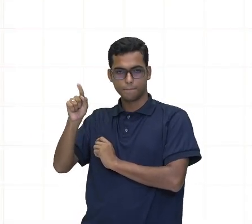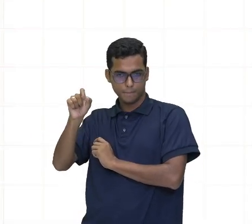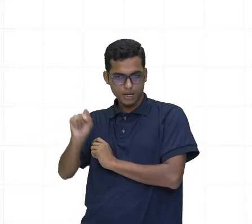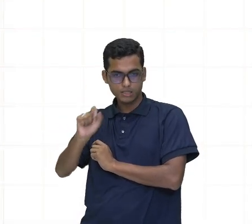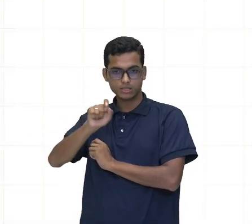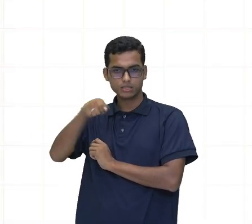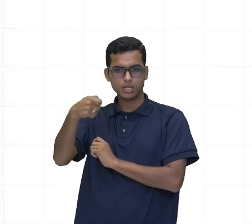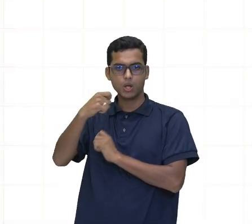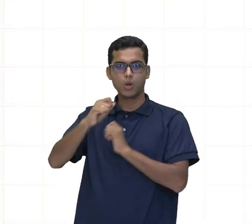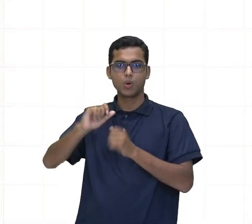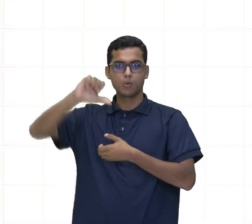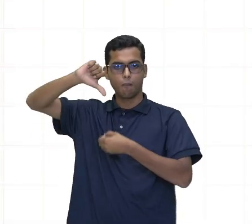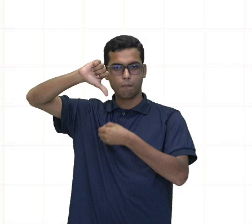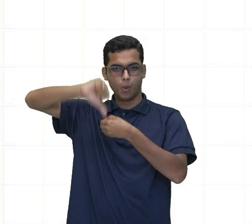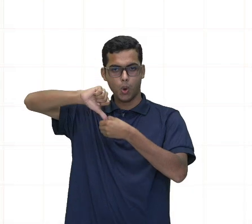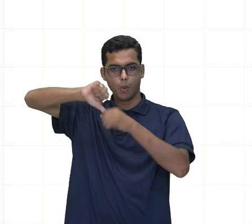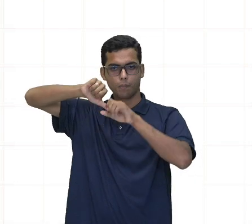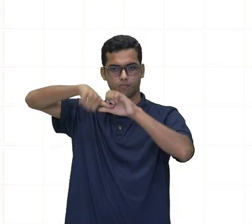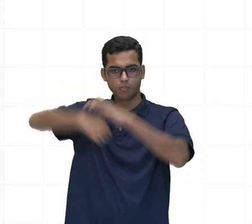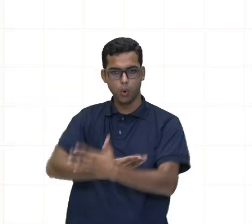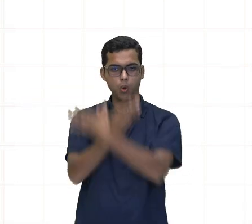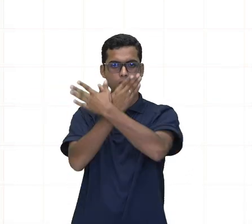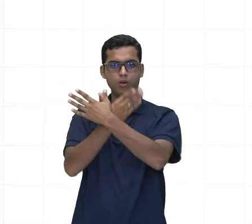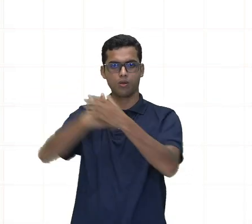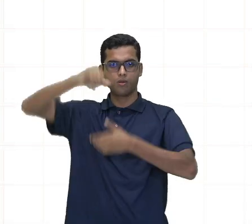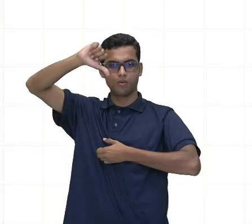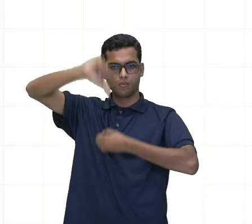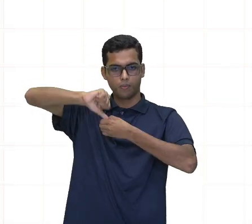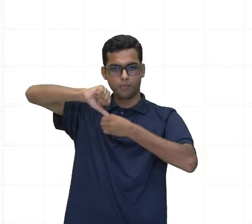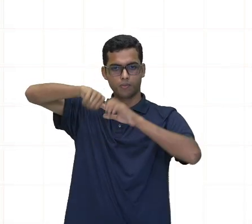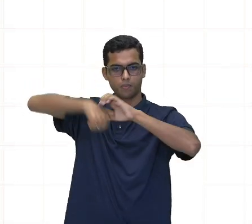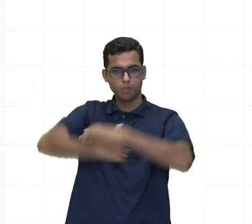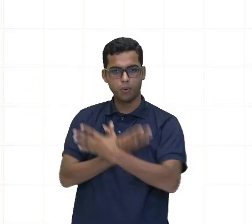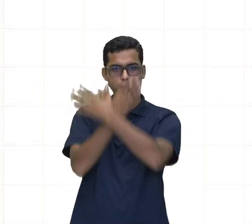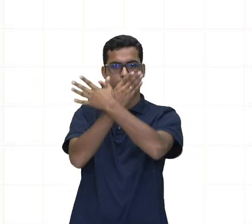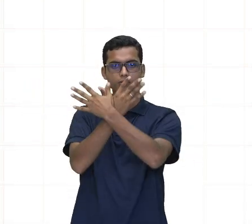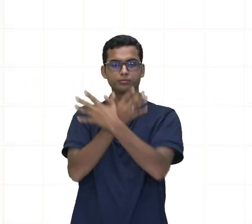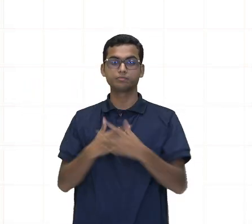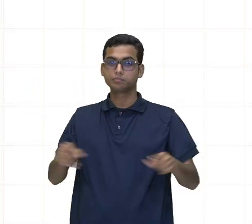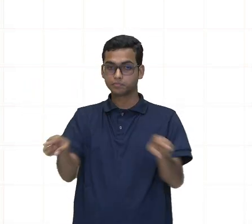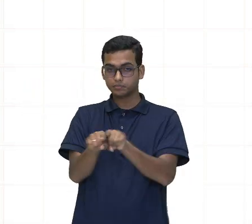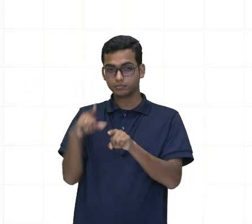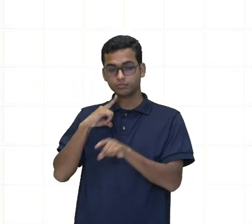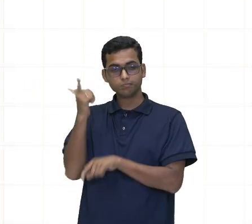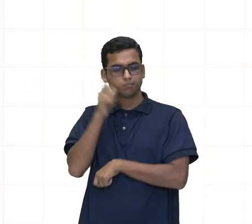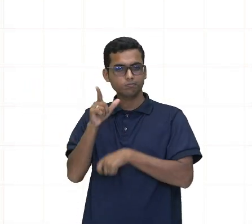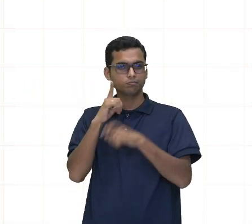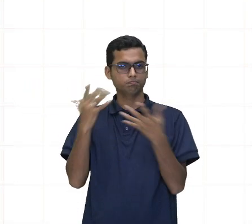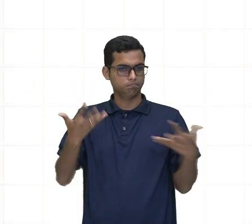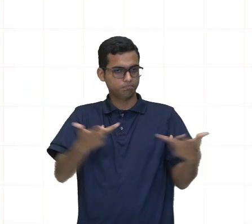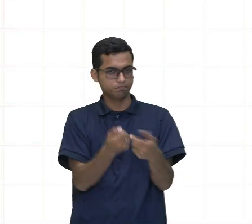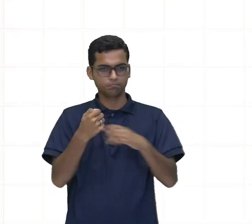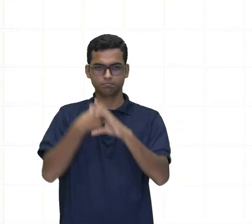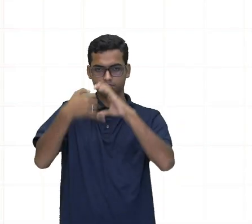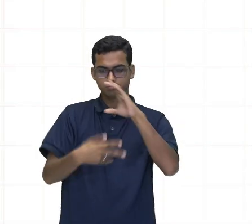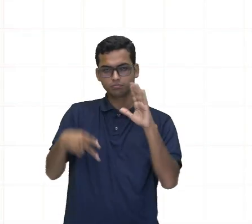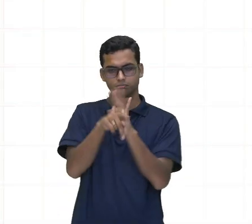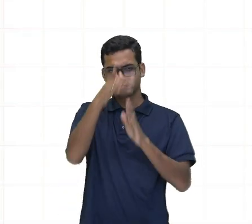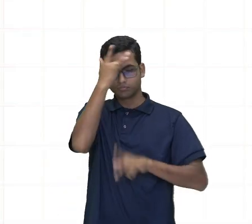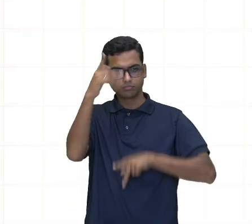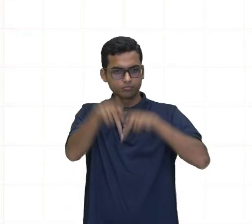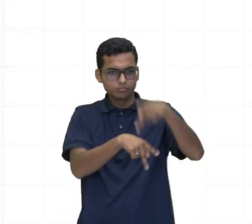eles absorverem as energias e também as habilidades e características daquele povo ou daquela pessoa que estava